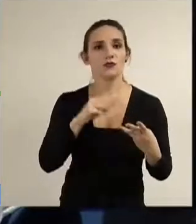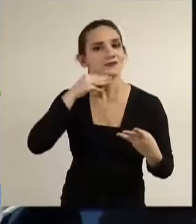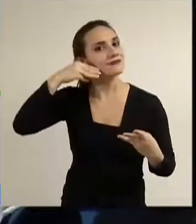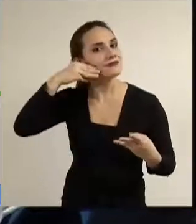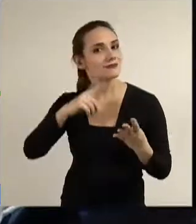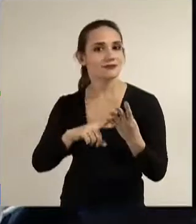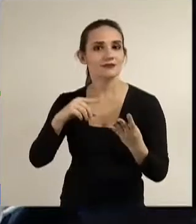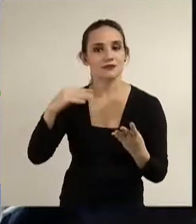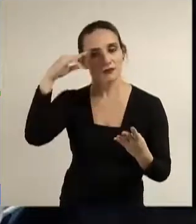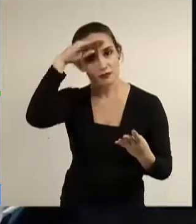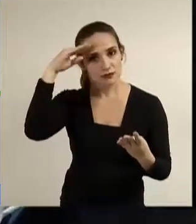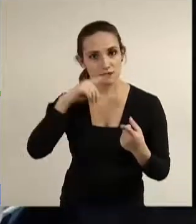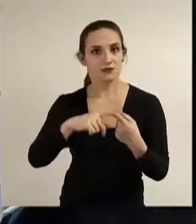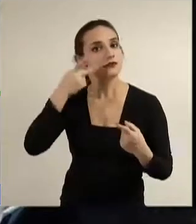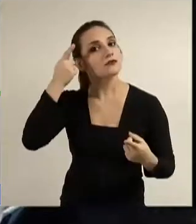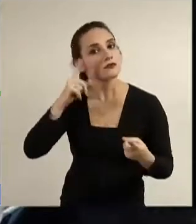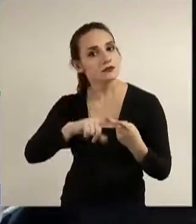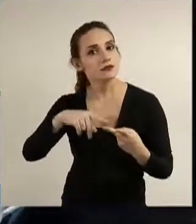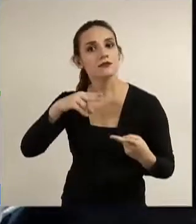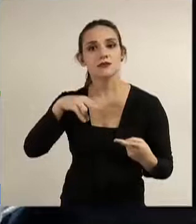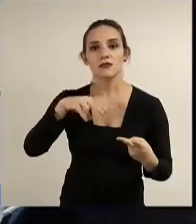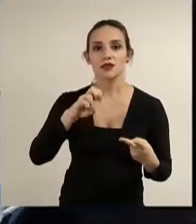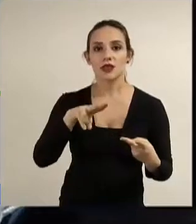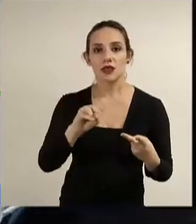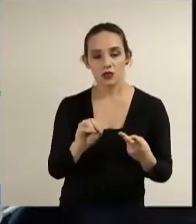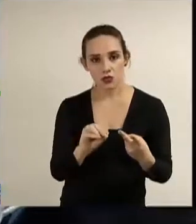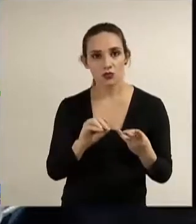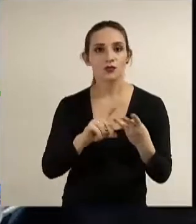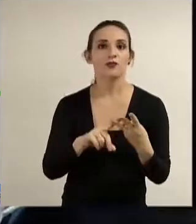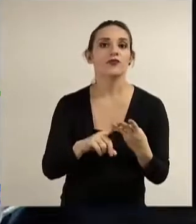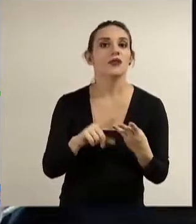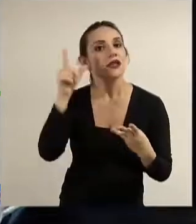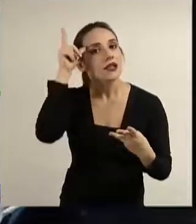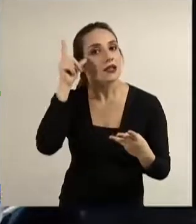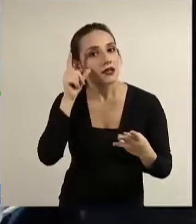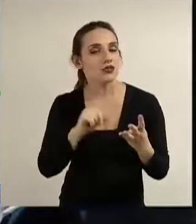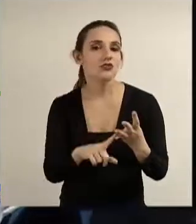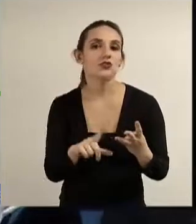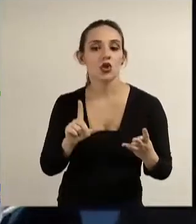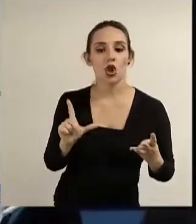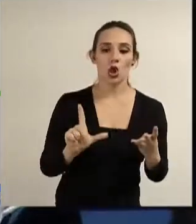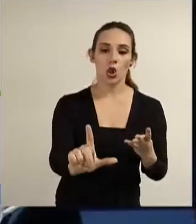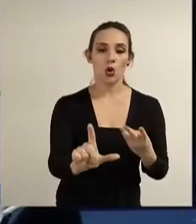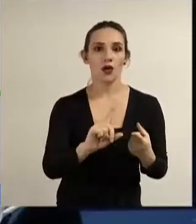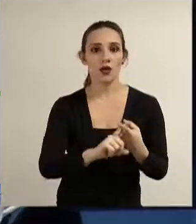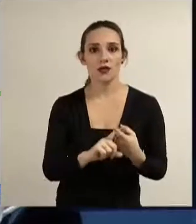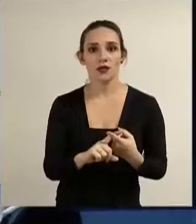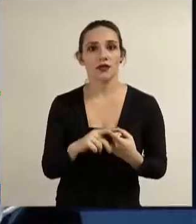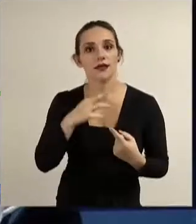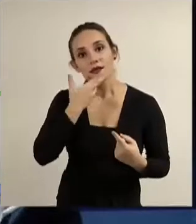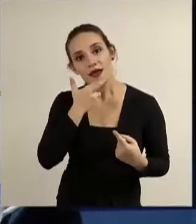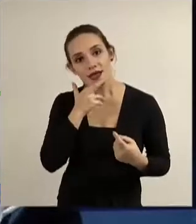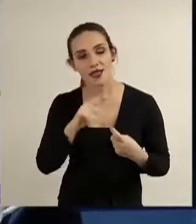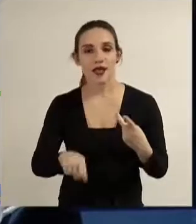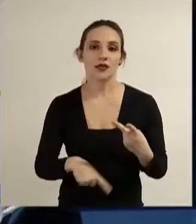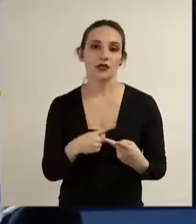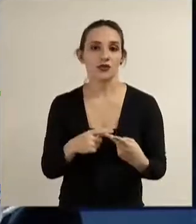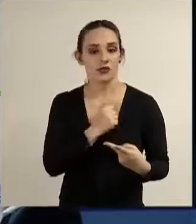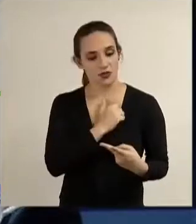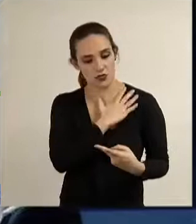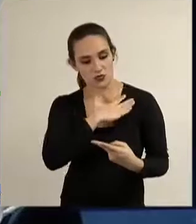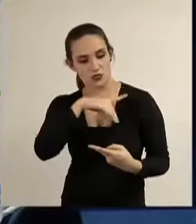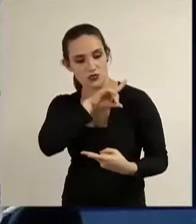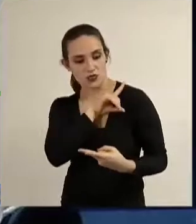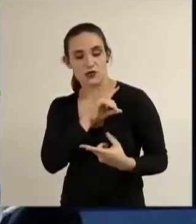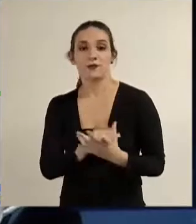Almi, Pedro Kemp, Neno Razuc, Lídio Lopes, Lucas de Lima, Renato Câmara e Coronel Davi.